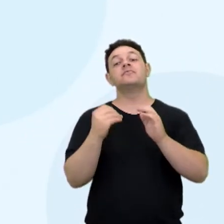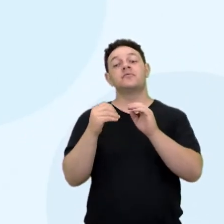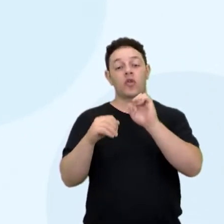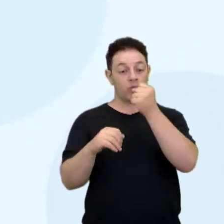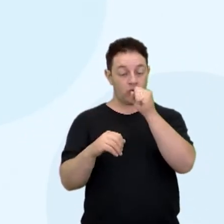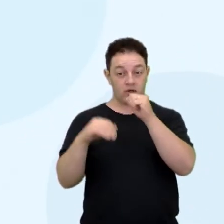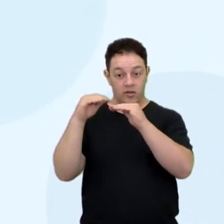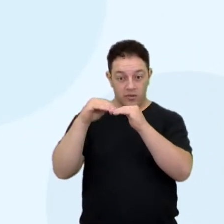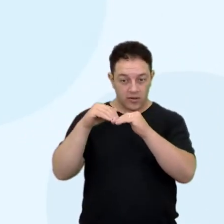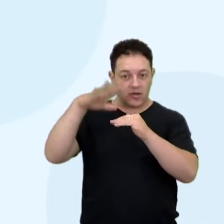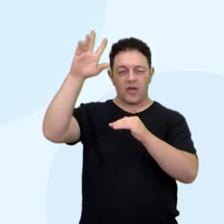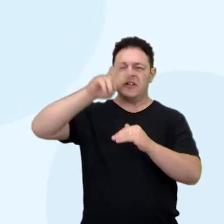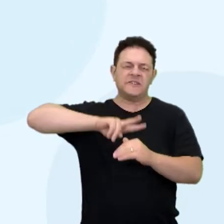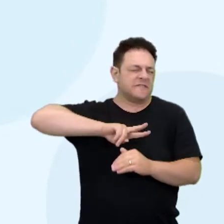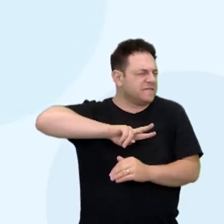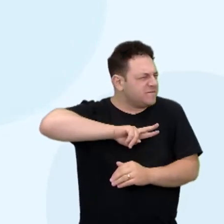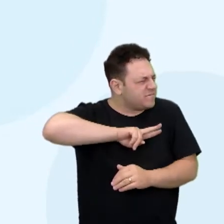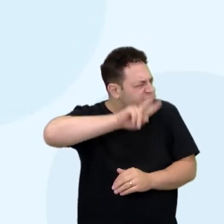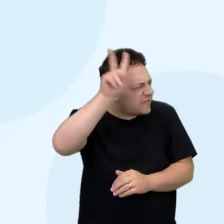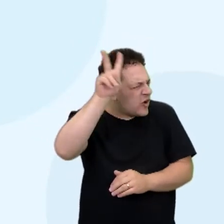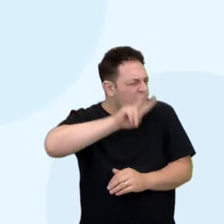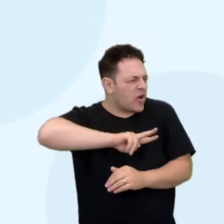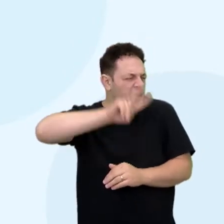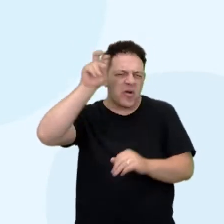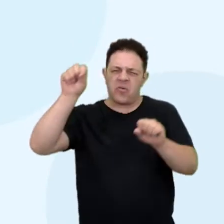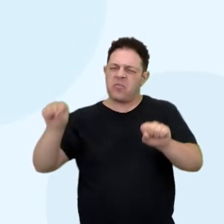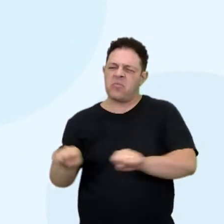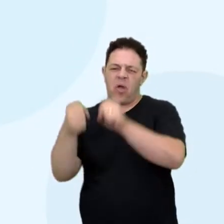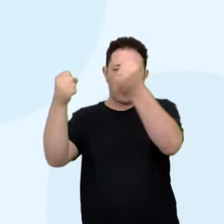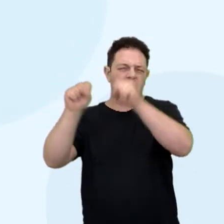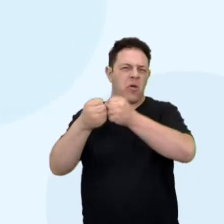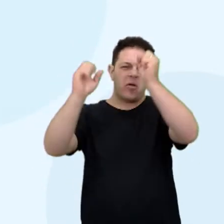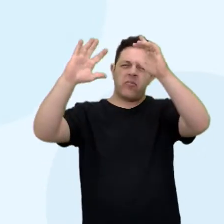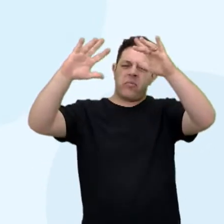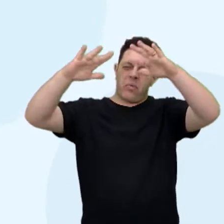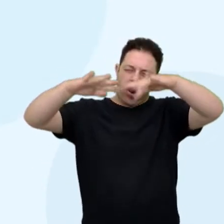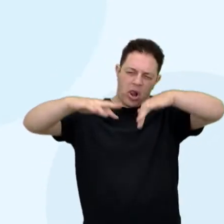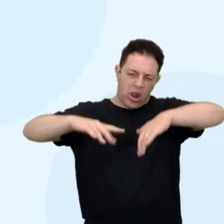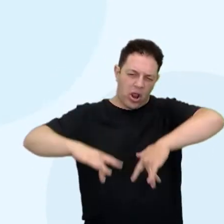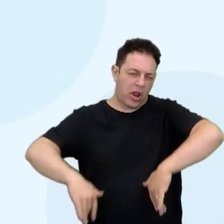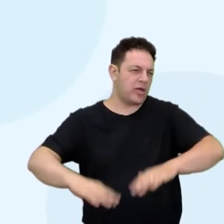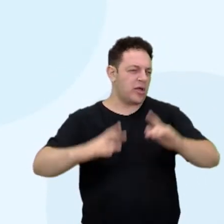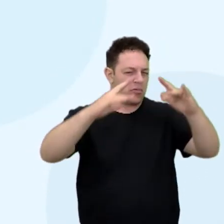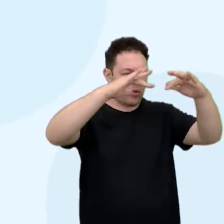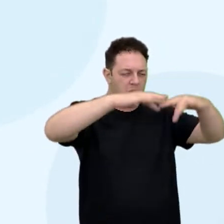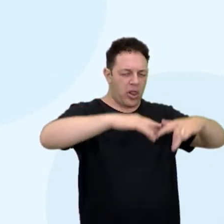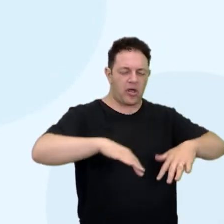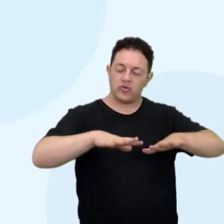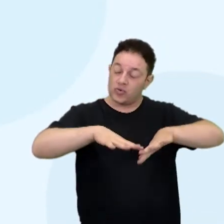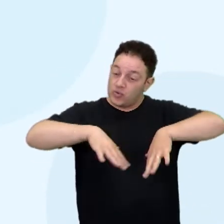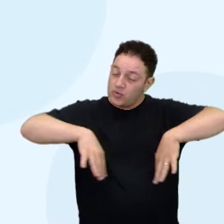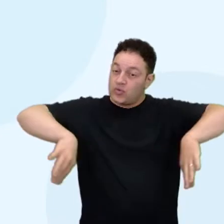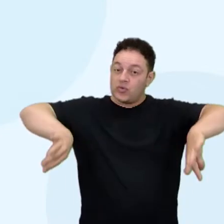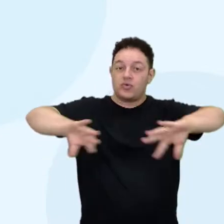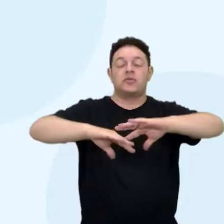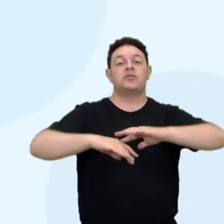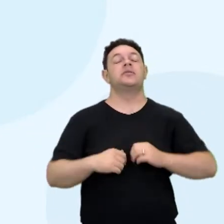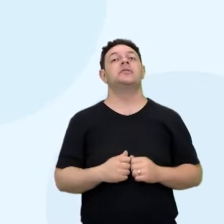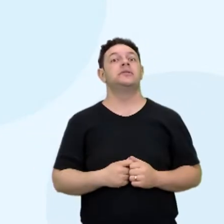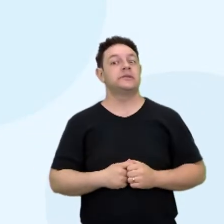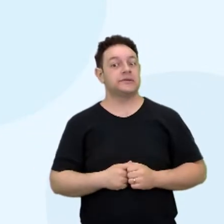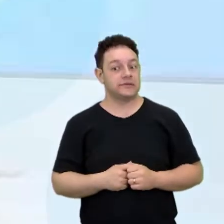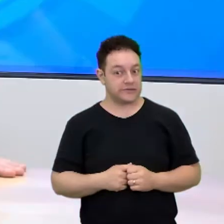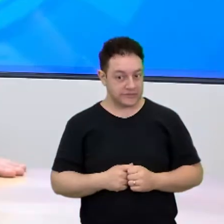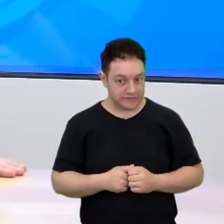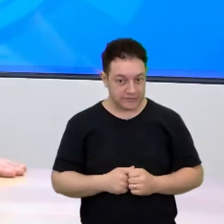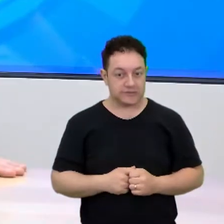8, muito forte, causa destruição total no local atingido, tá certo? Então é interessante